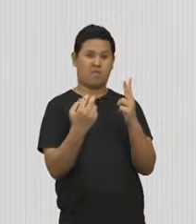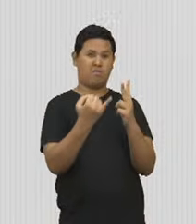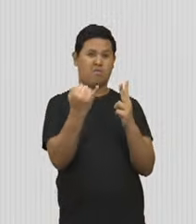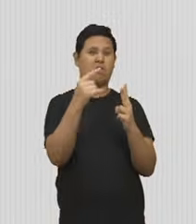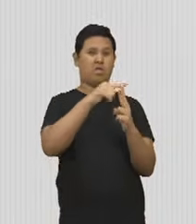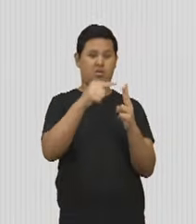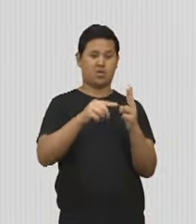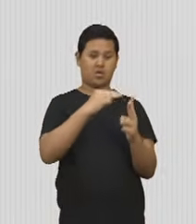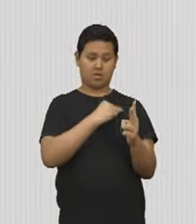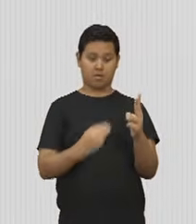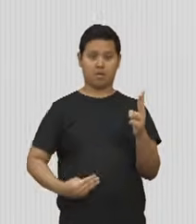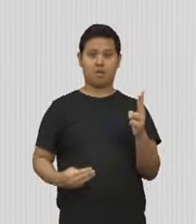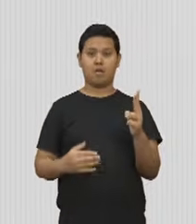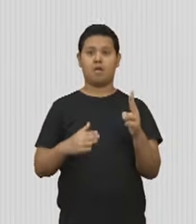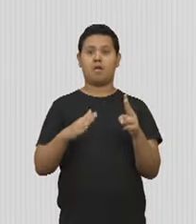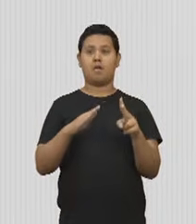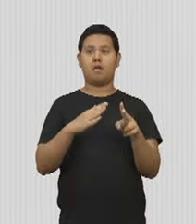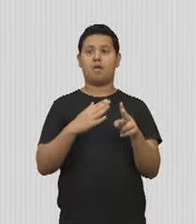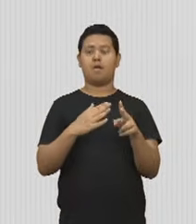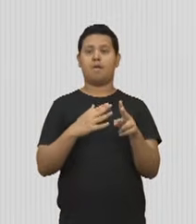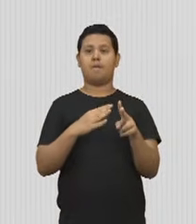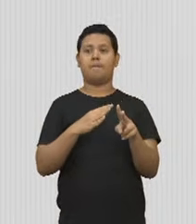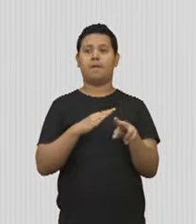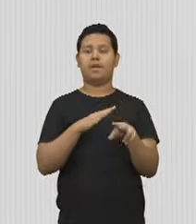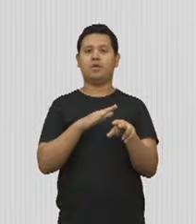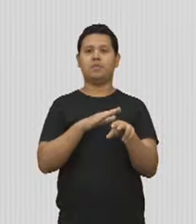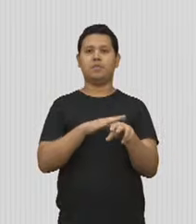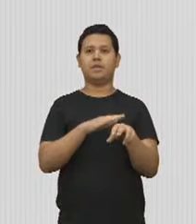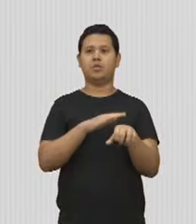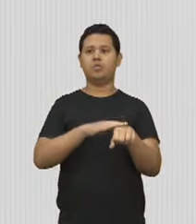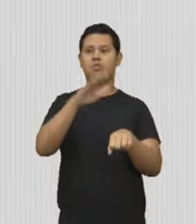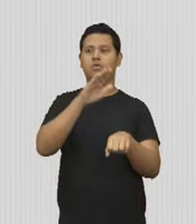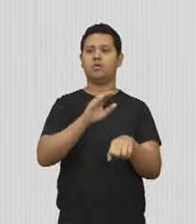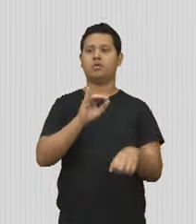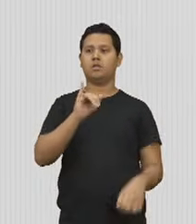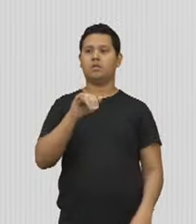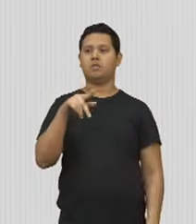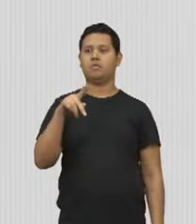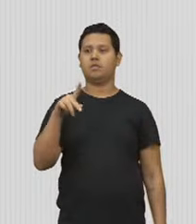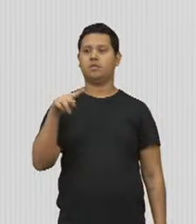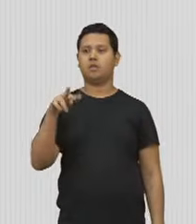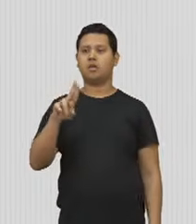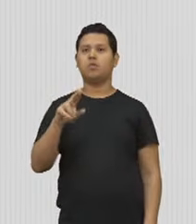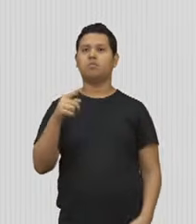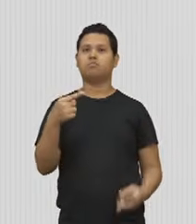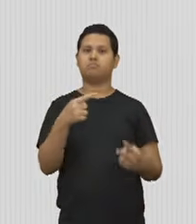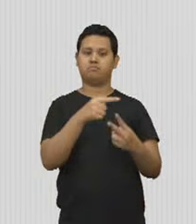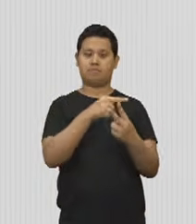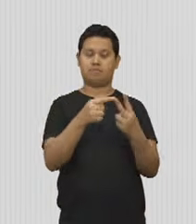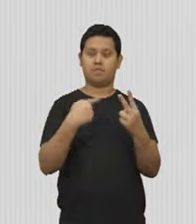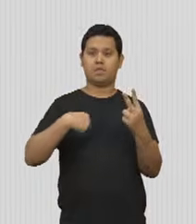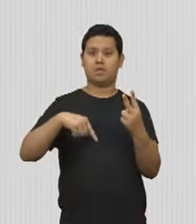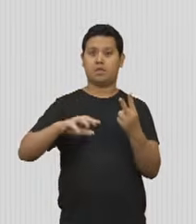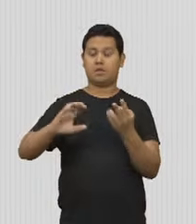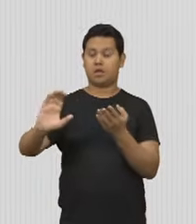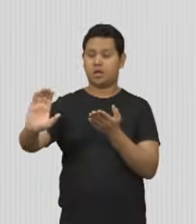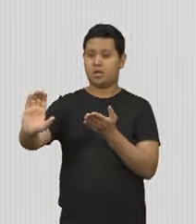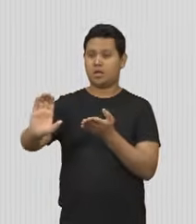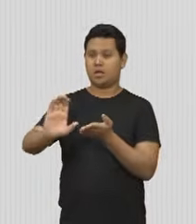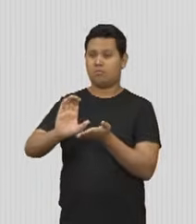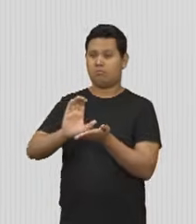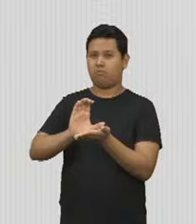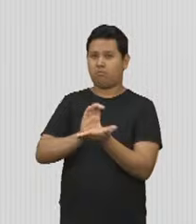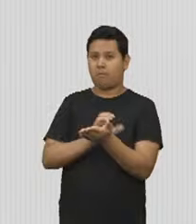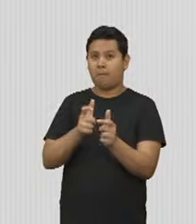é até maior que o IPTU. Então, o ISS e o ICMS são as principais fontes de receita que alimentam o município,